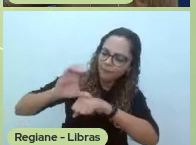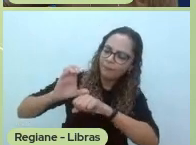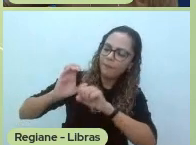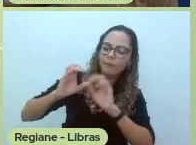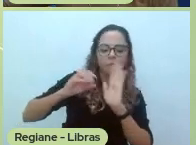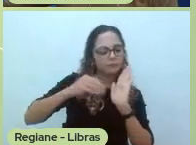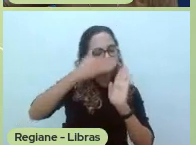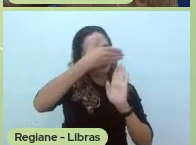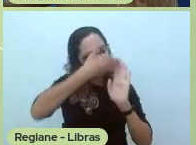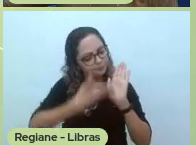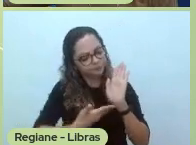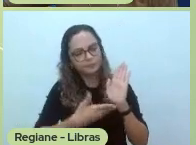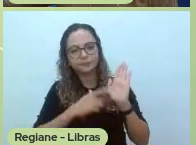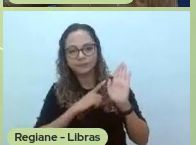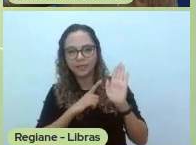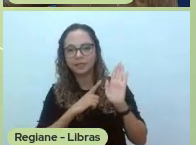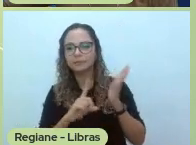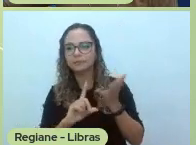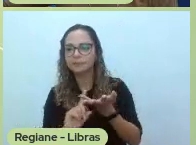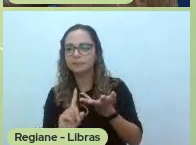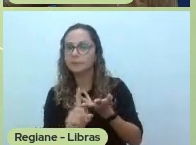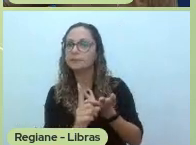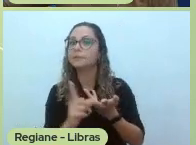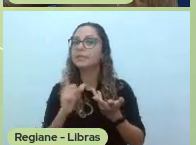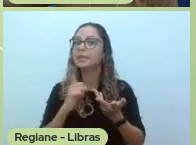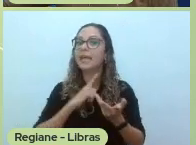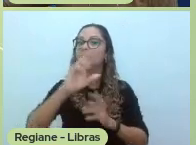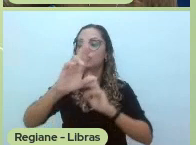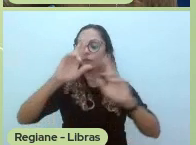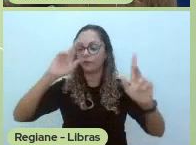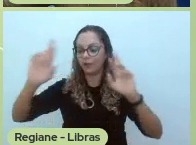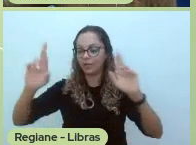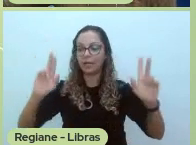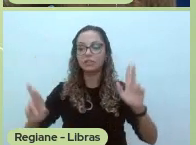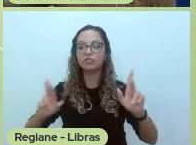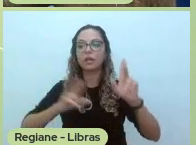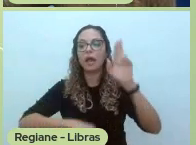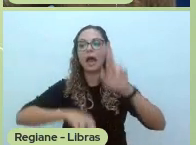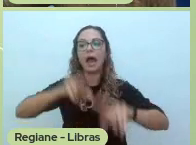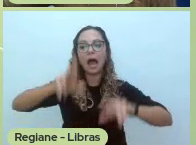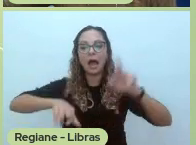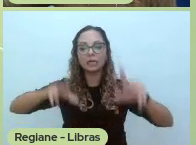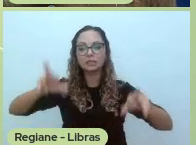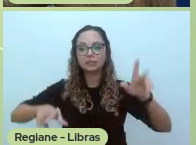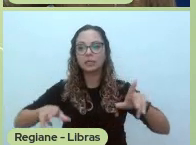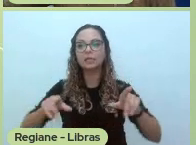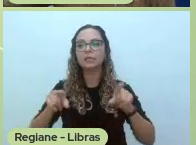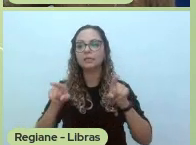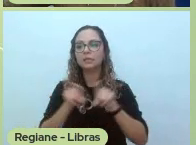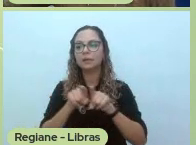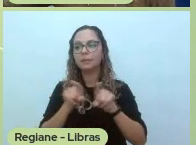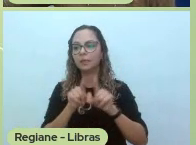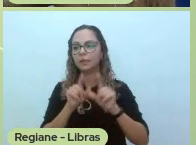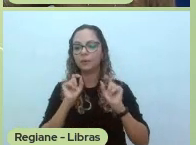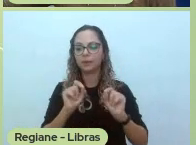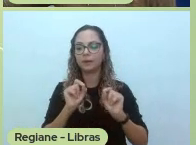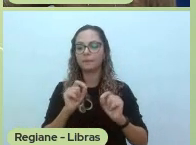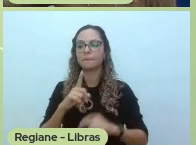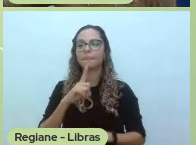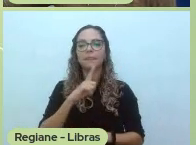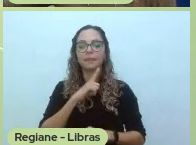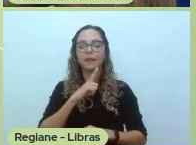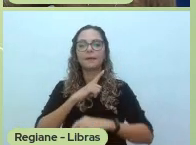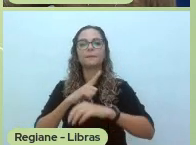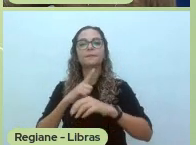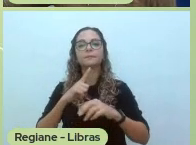de diferentes raças, ou com diferentes orientações de gênero, aí eu